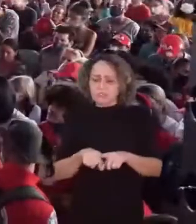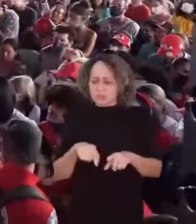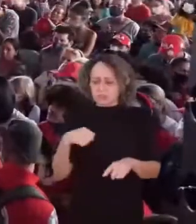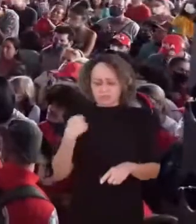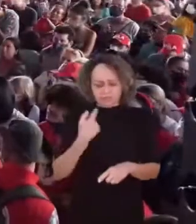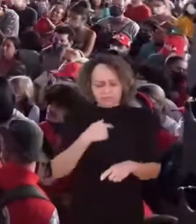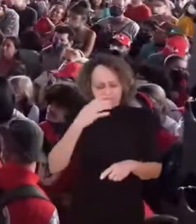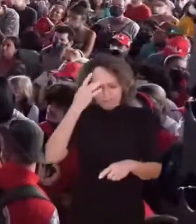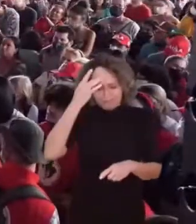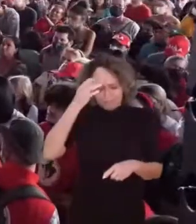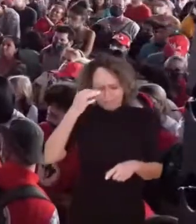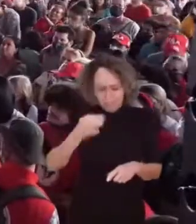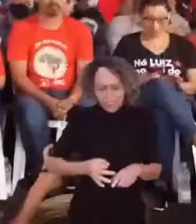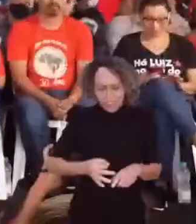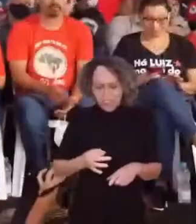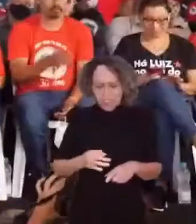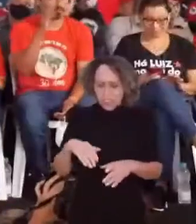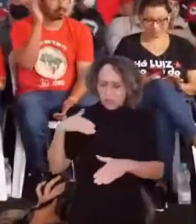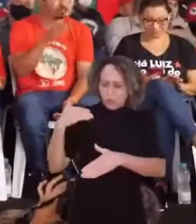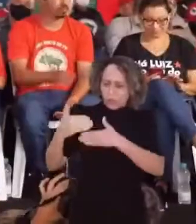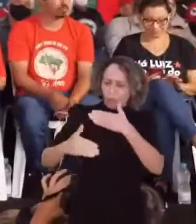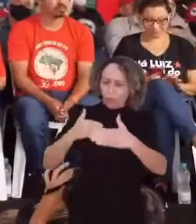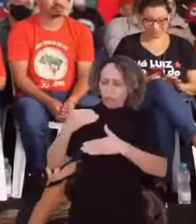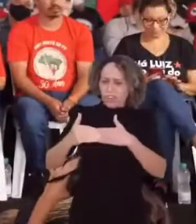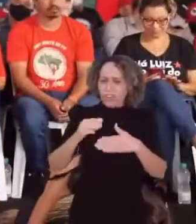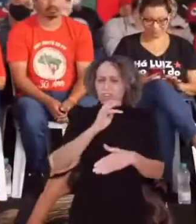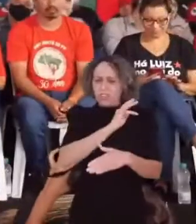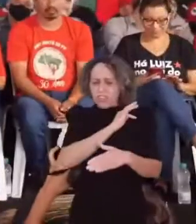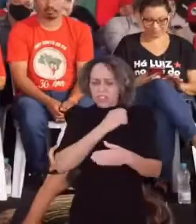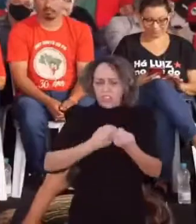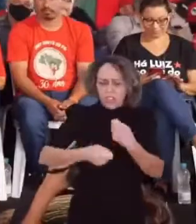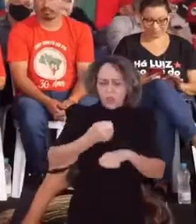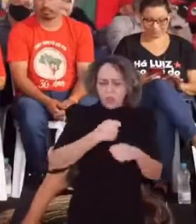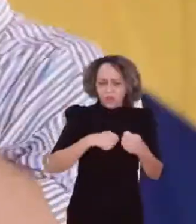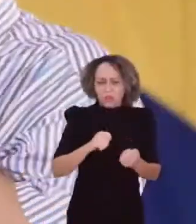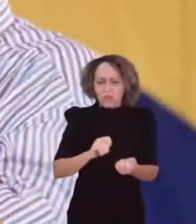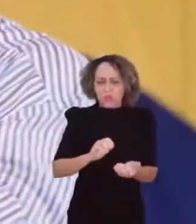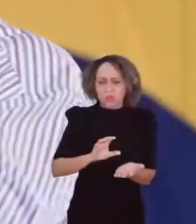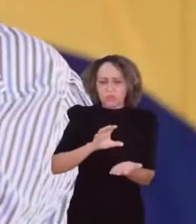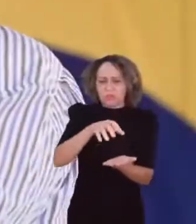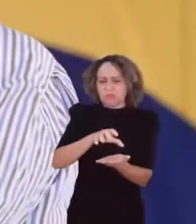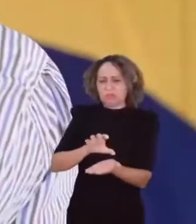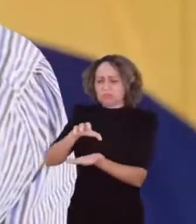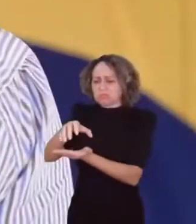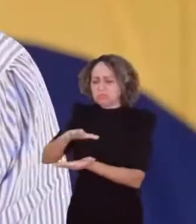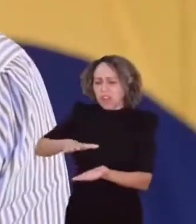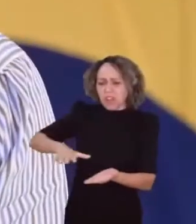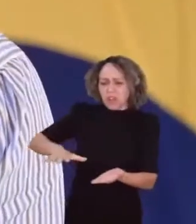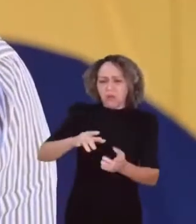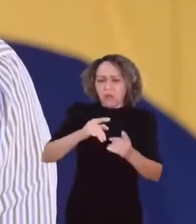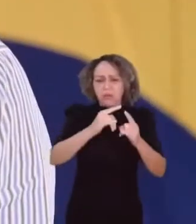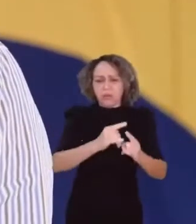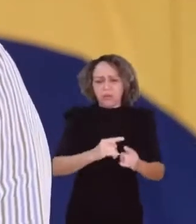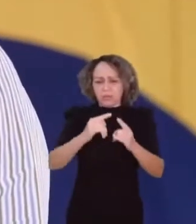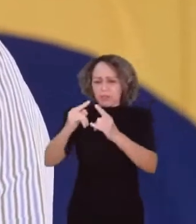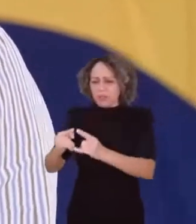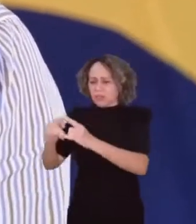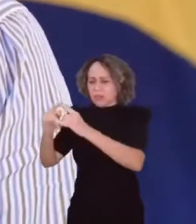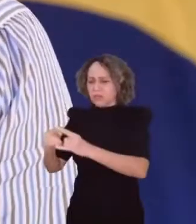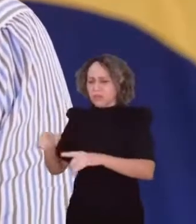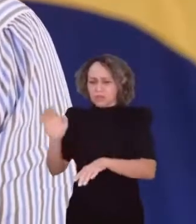sucesso técnico e econômico dos acampamentos. Hoje eu tive uma surpresa. Eu vi